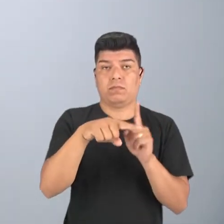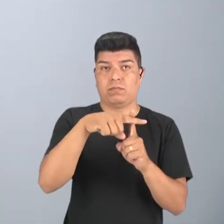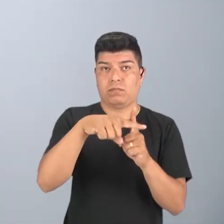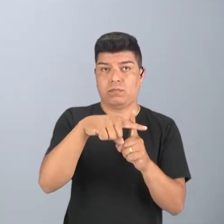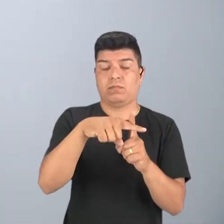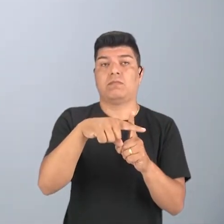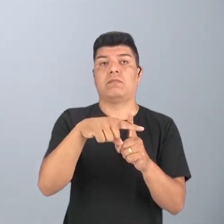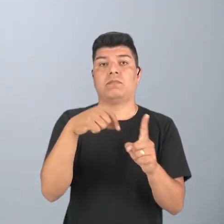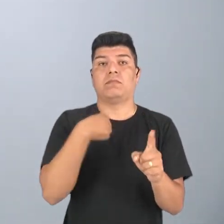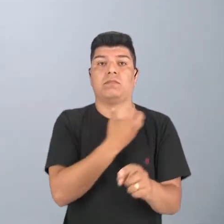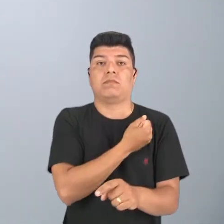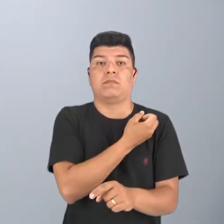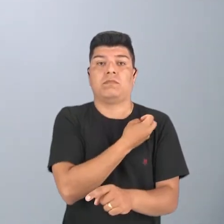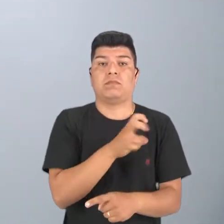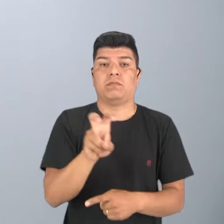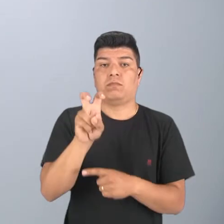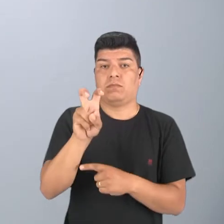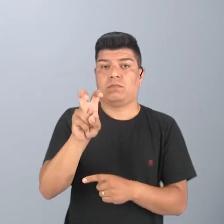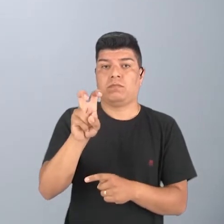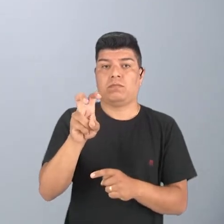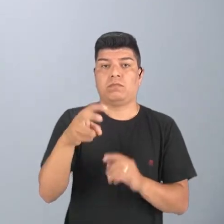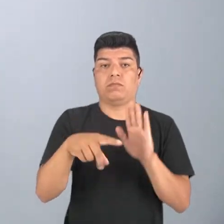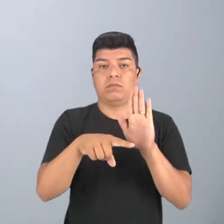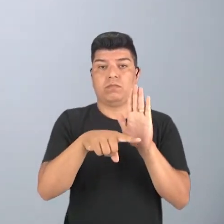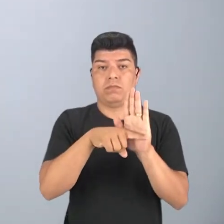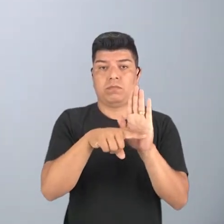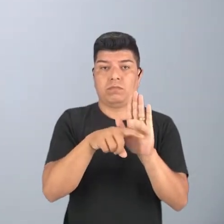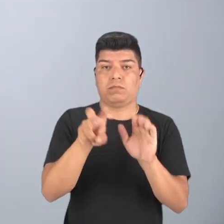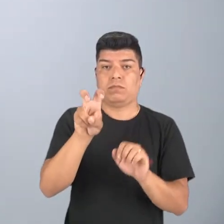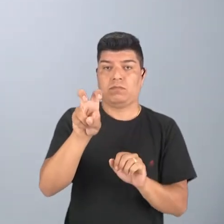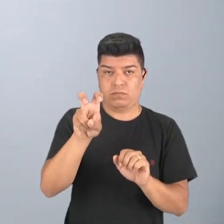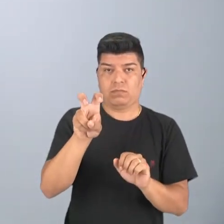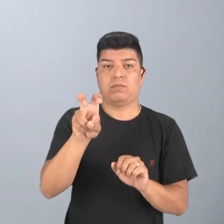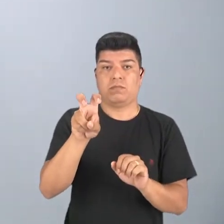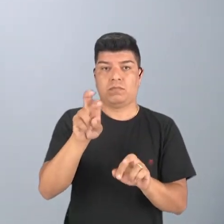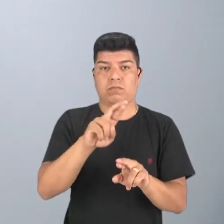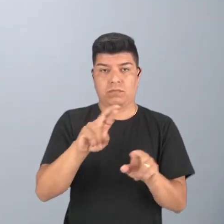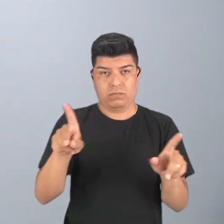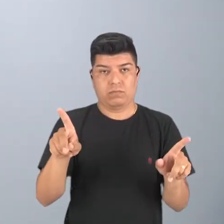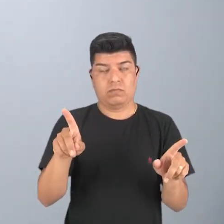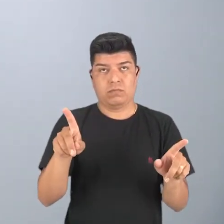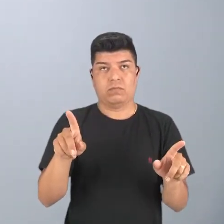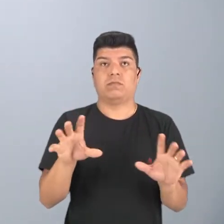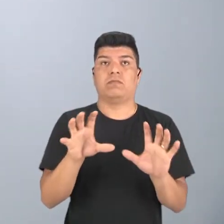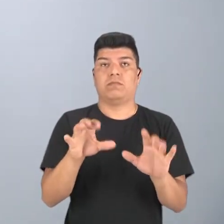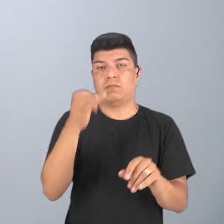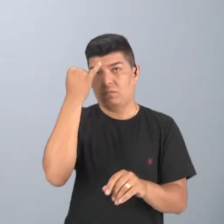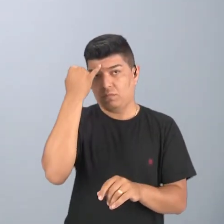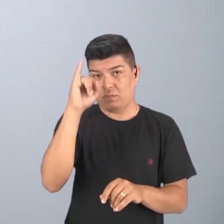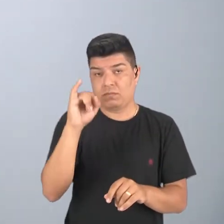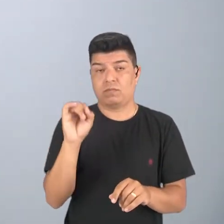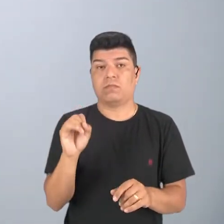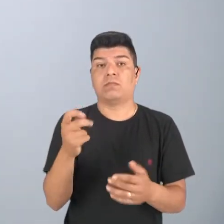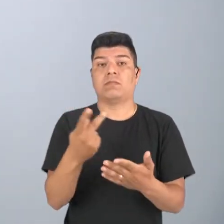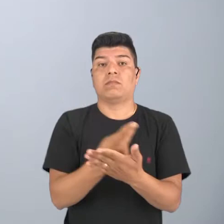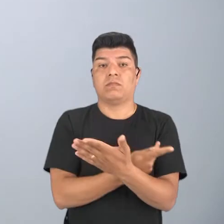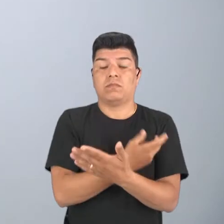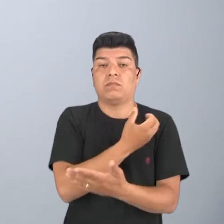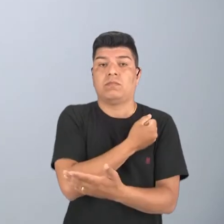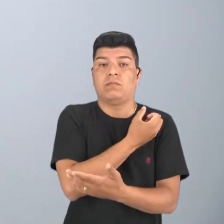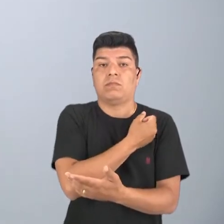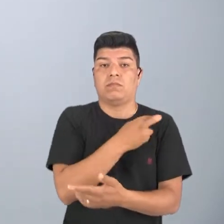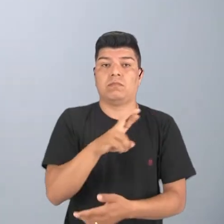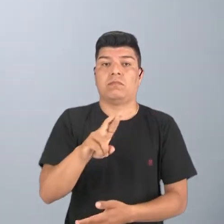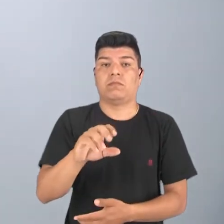número 5 é o número menos 5, certo? É o oposto com sinal. Essa mesma ideia vai acontecer com os